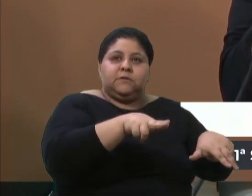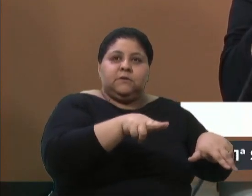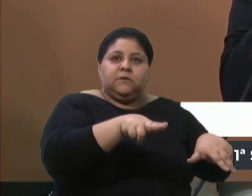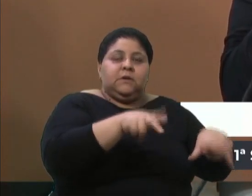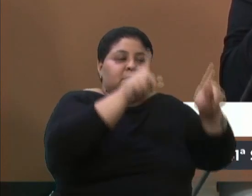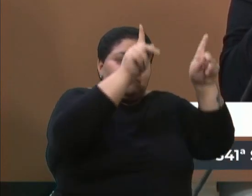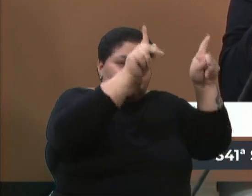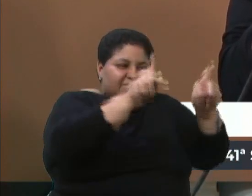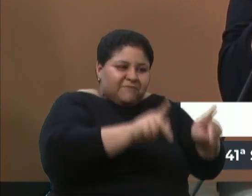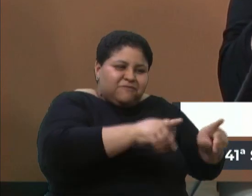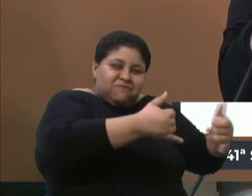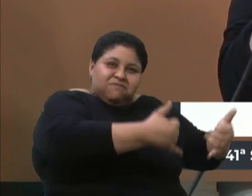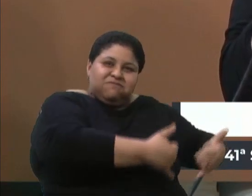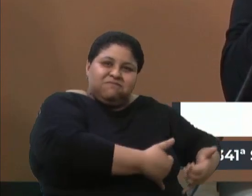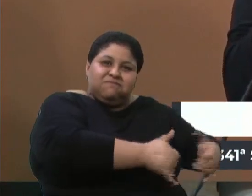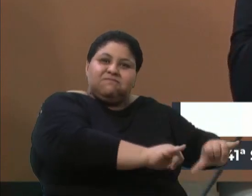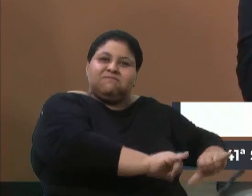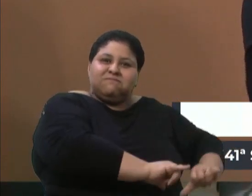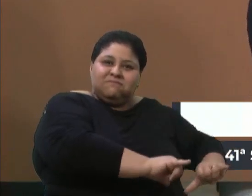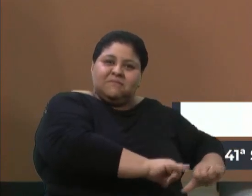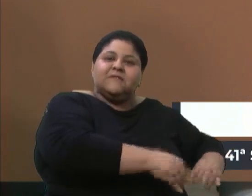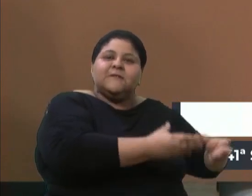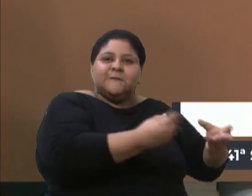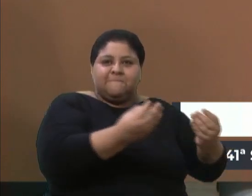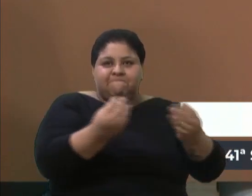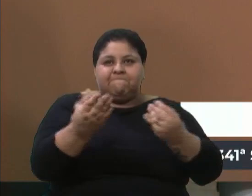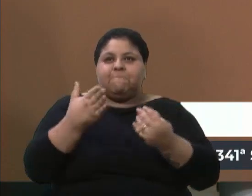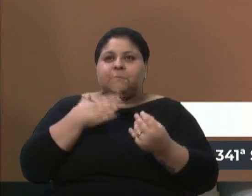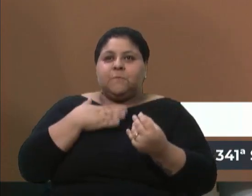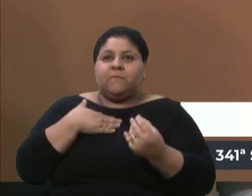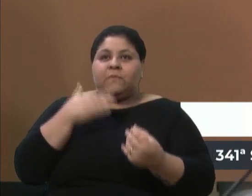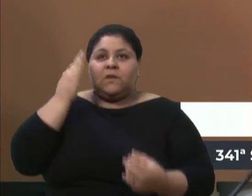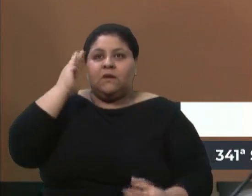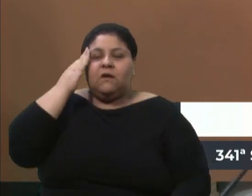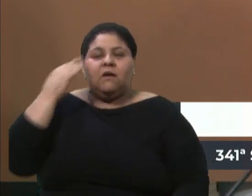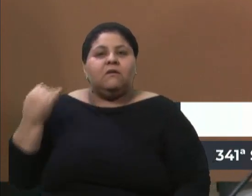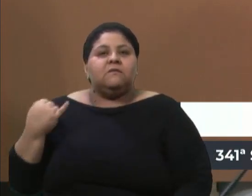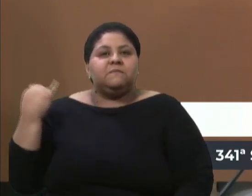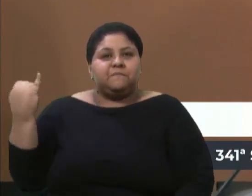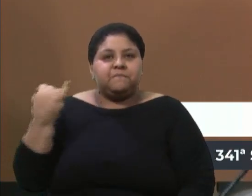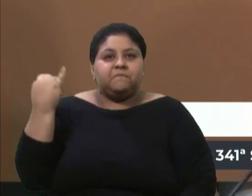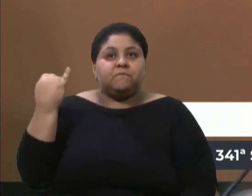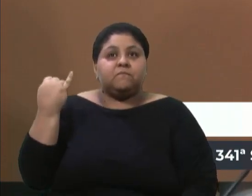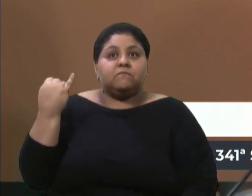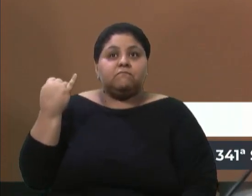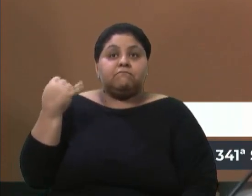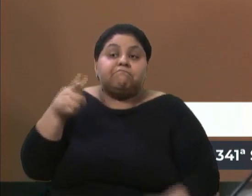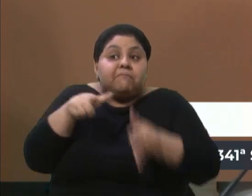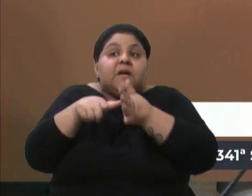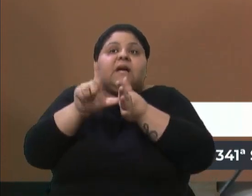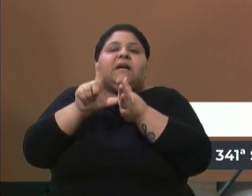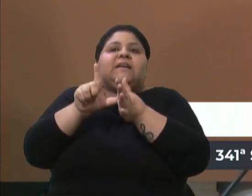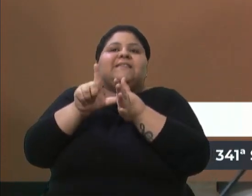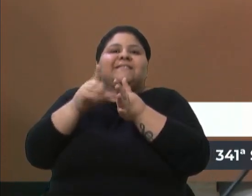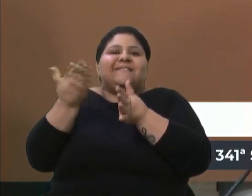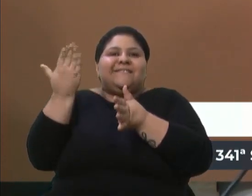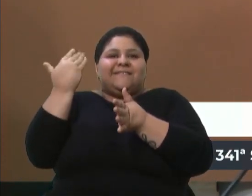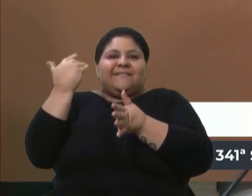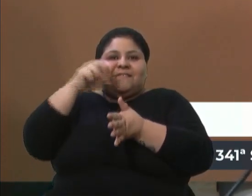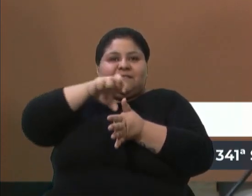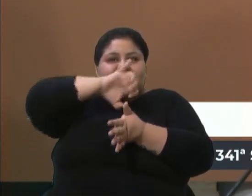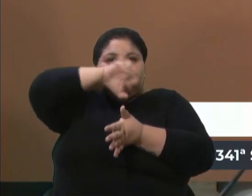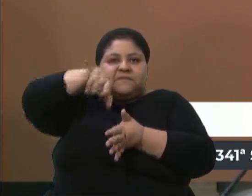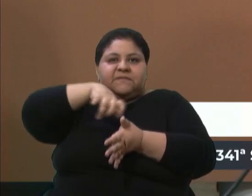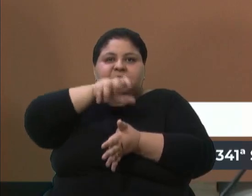sofrem muito. Uma parte, vereador. Eu sei da importância que era aquele EJA na escola